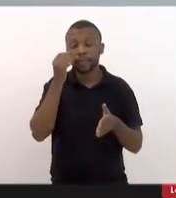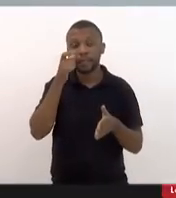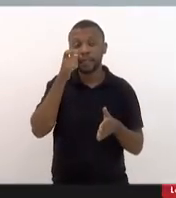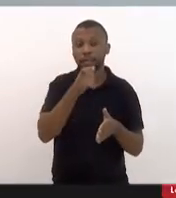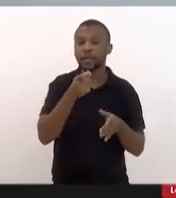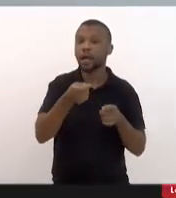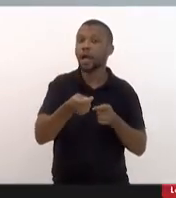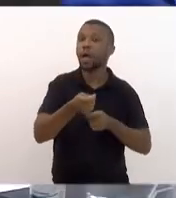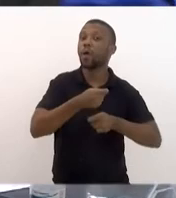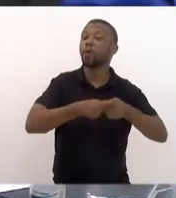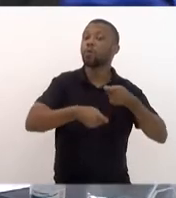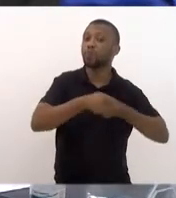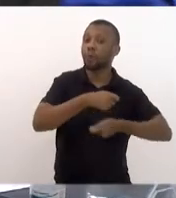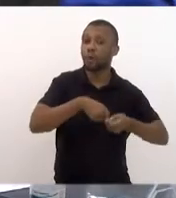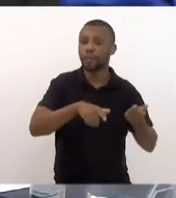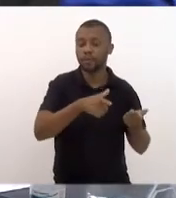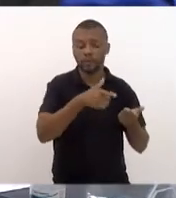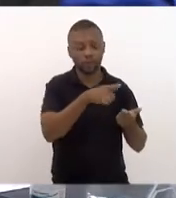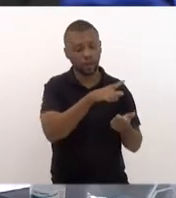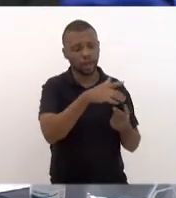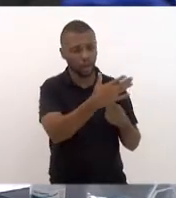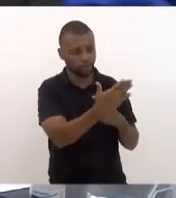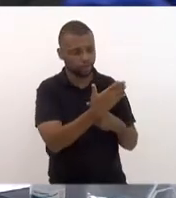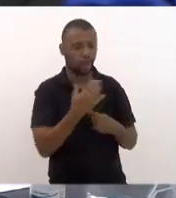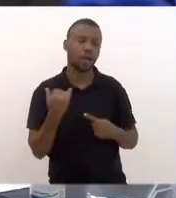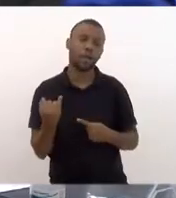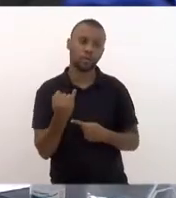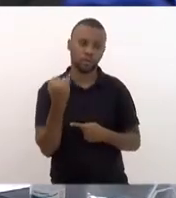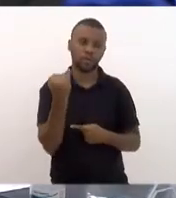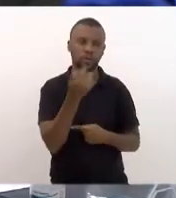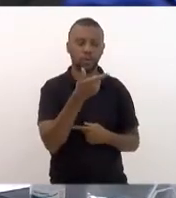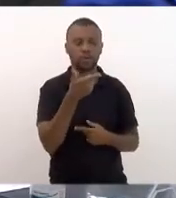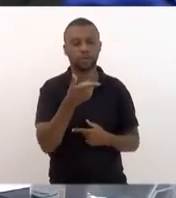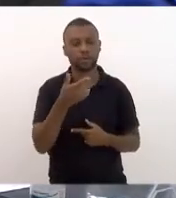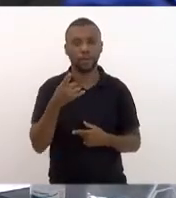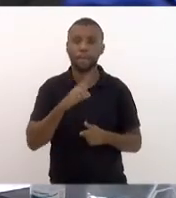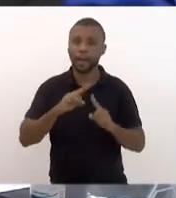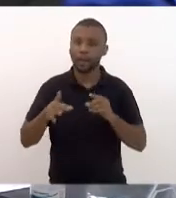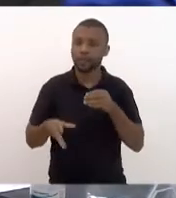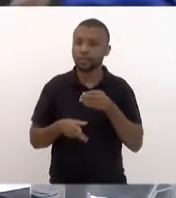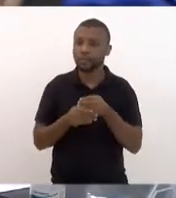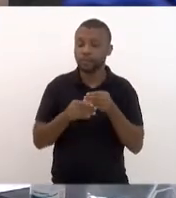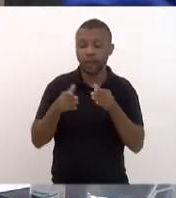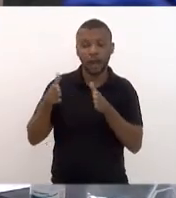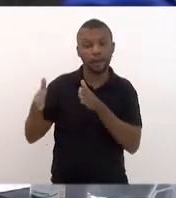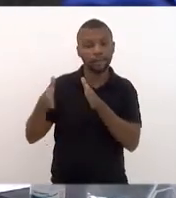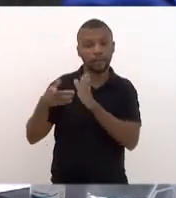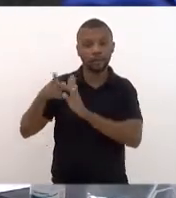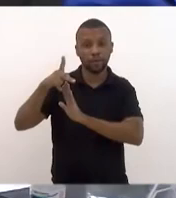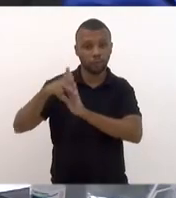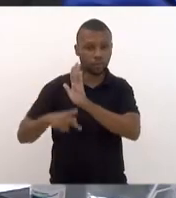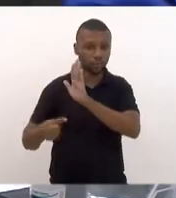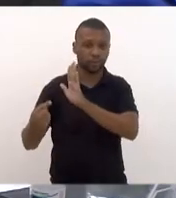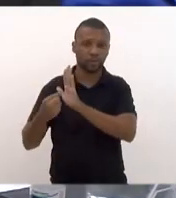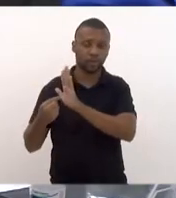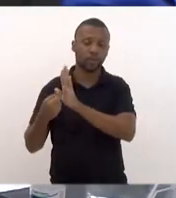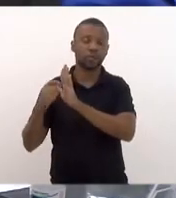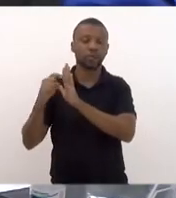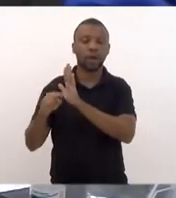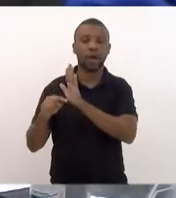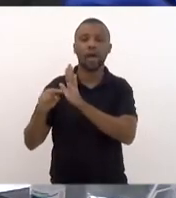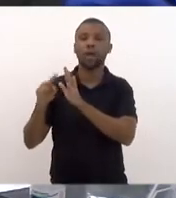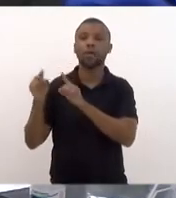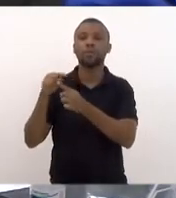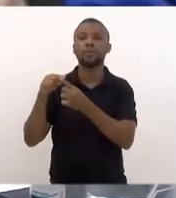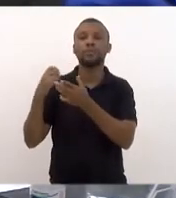econômico. Só que sua reflexão é muito importante, só queria fazer essa observação, que a faixa de que trata o projeto é uma faixa para